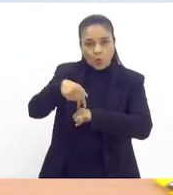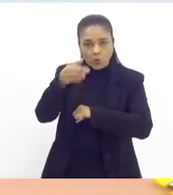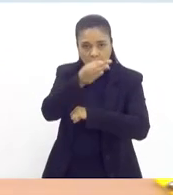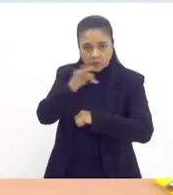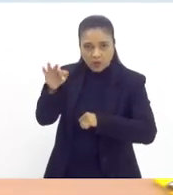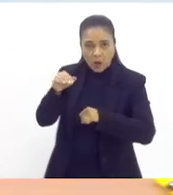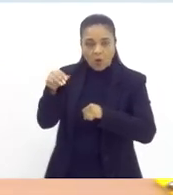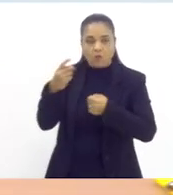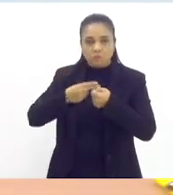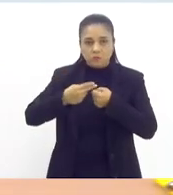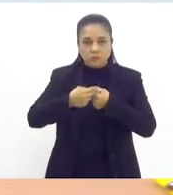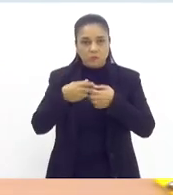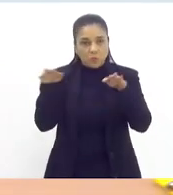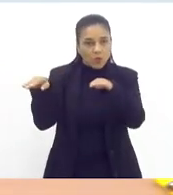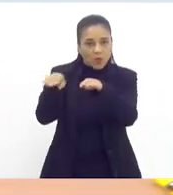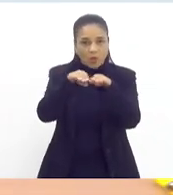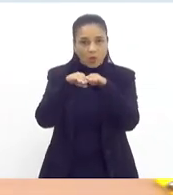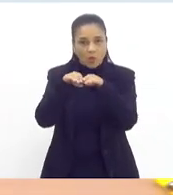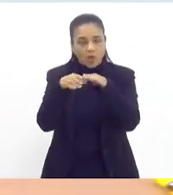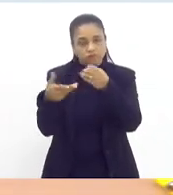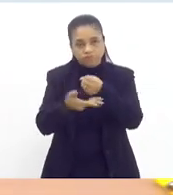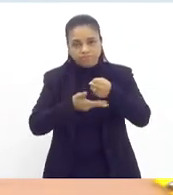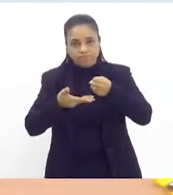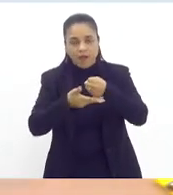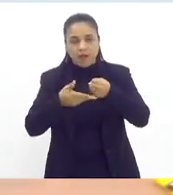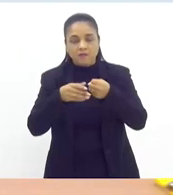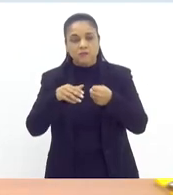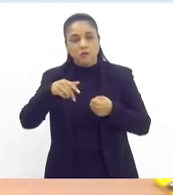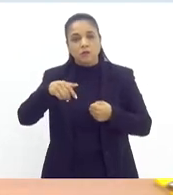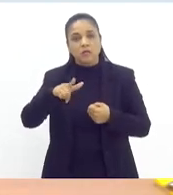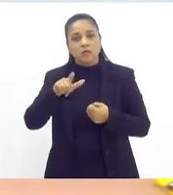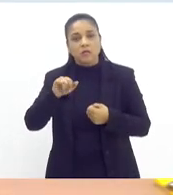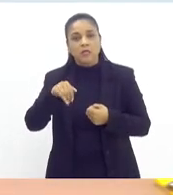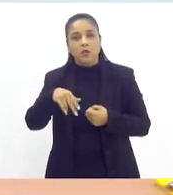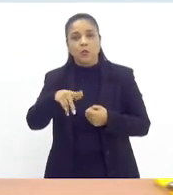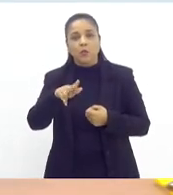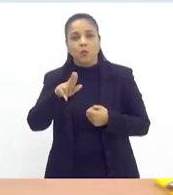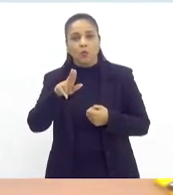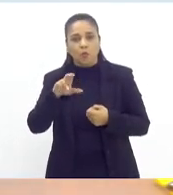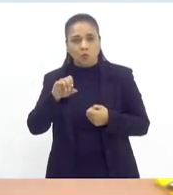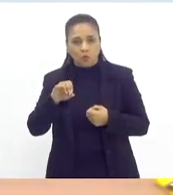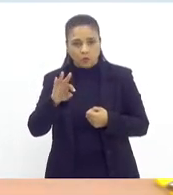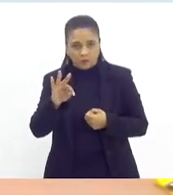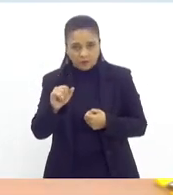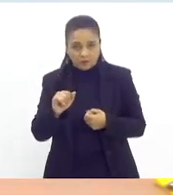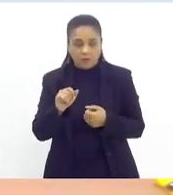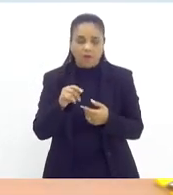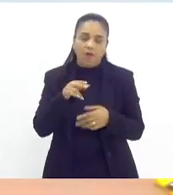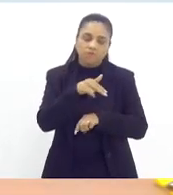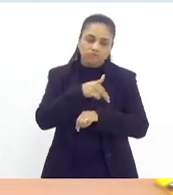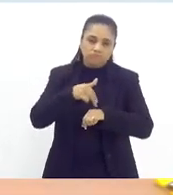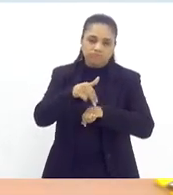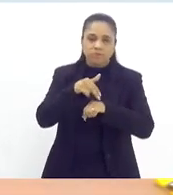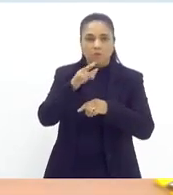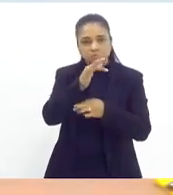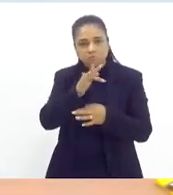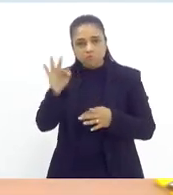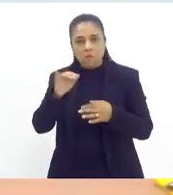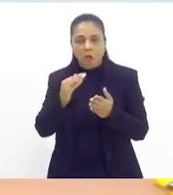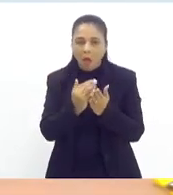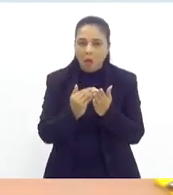com suas alíquotas. Quer discutir descentralização? Ok, vai discutir alíquota. Fala, eu quero que reduza a alíquota da União e quero que aumente a alíquota do município.